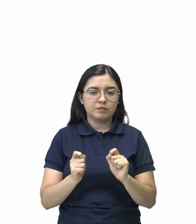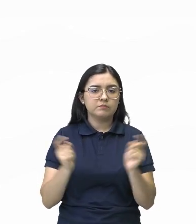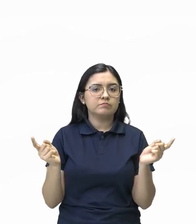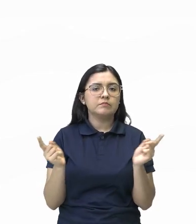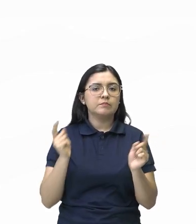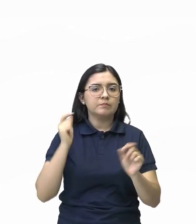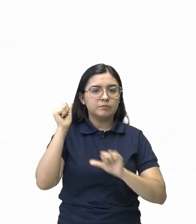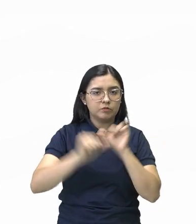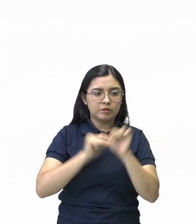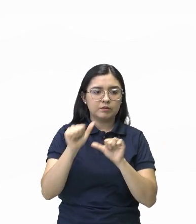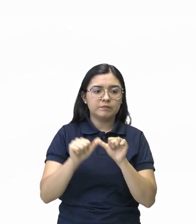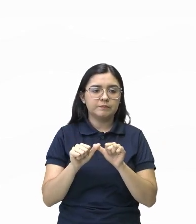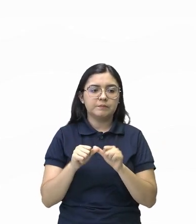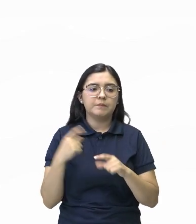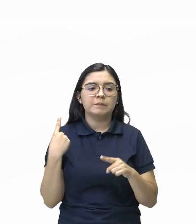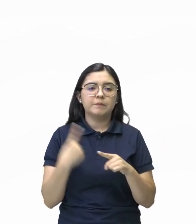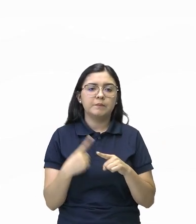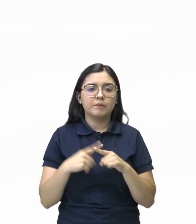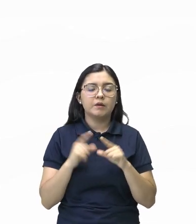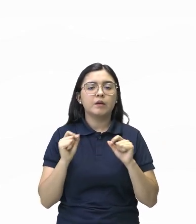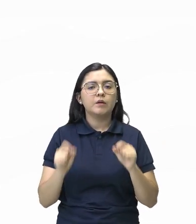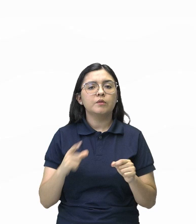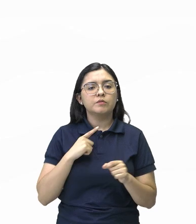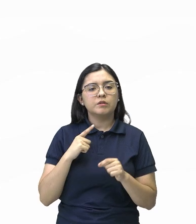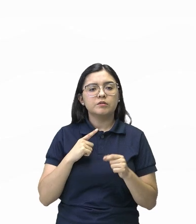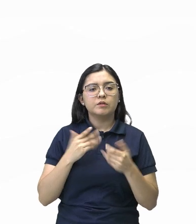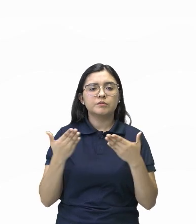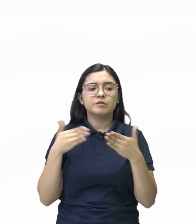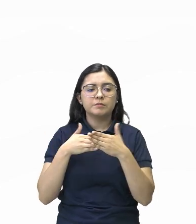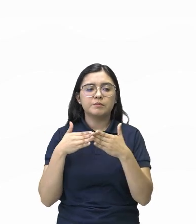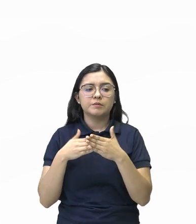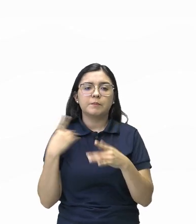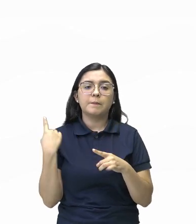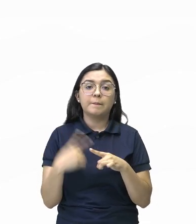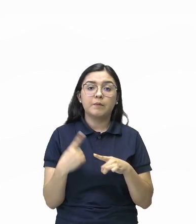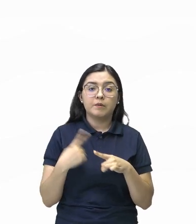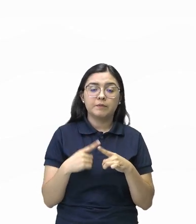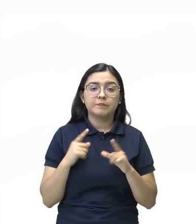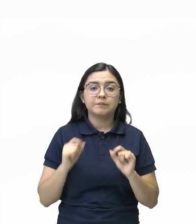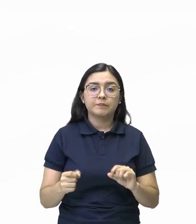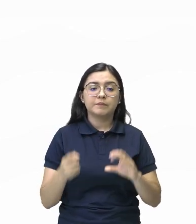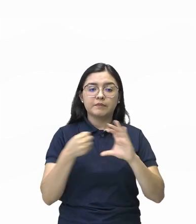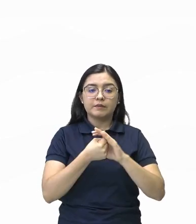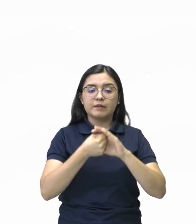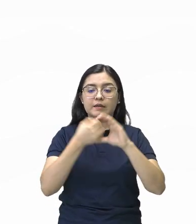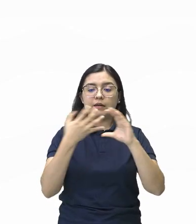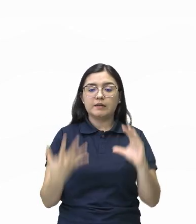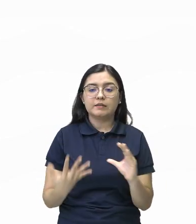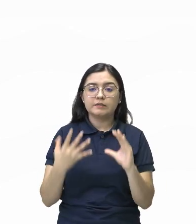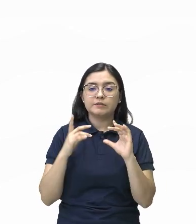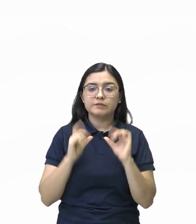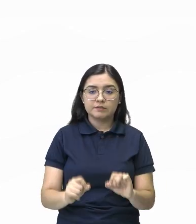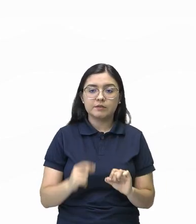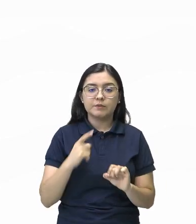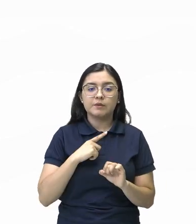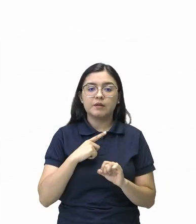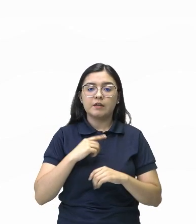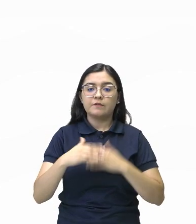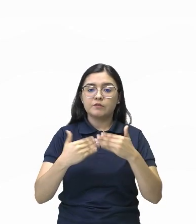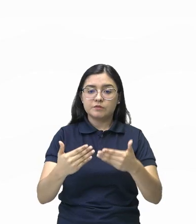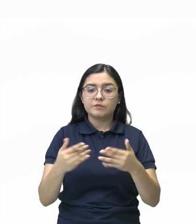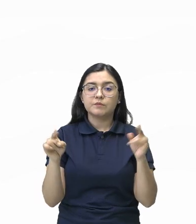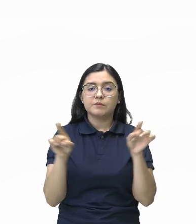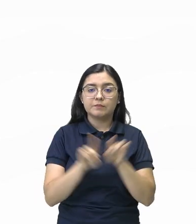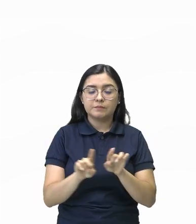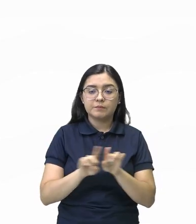é um eixo limitante, né? Porque caracteriza-se como evolução